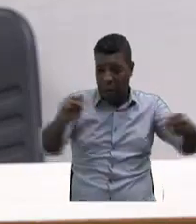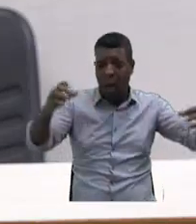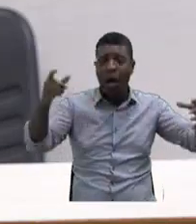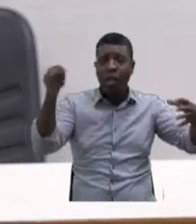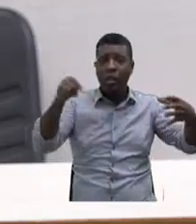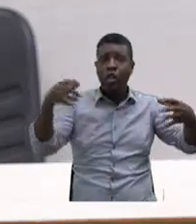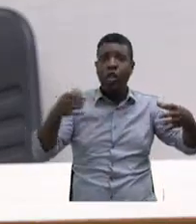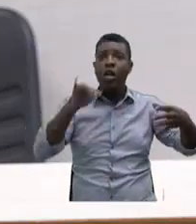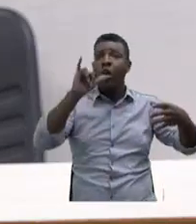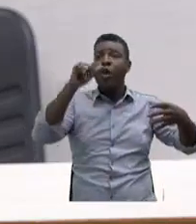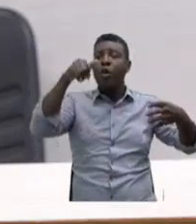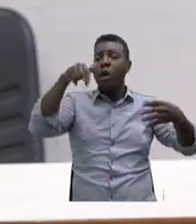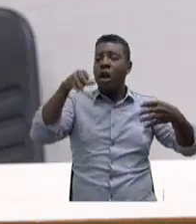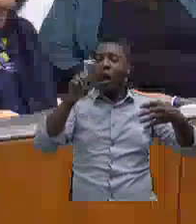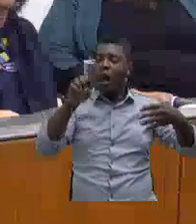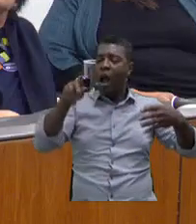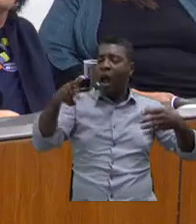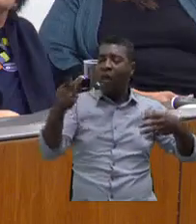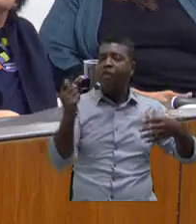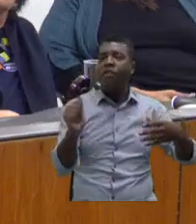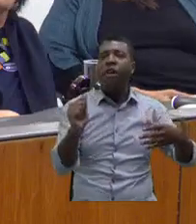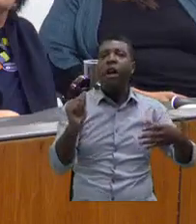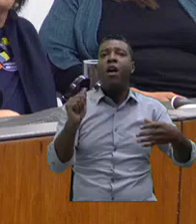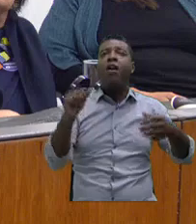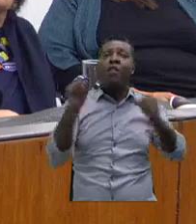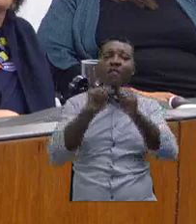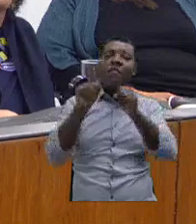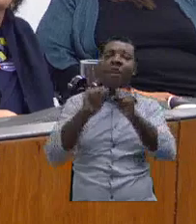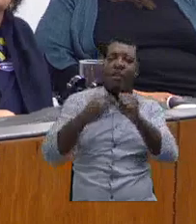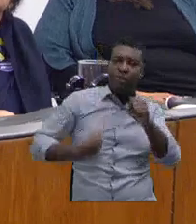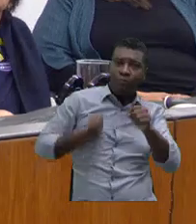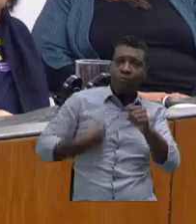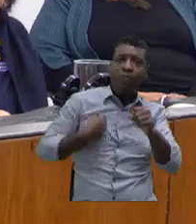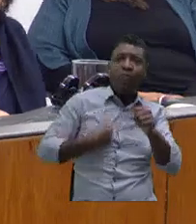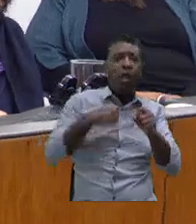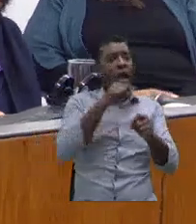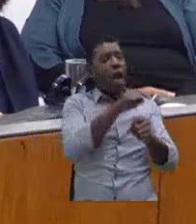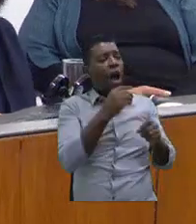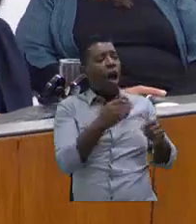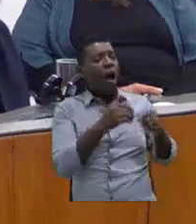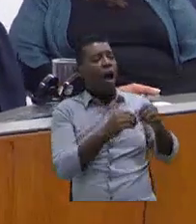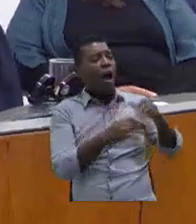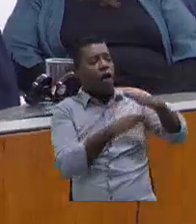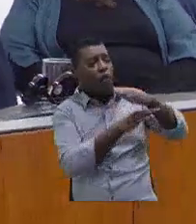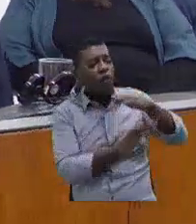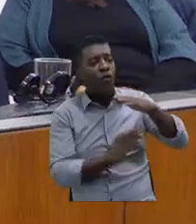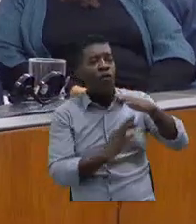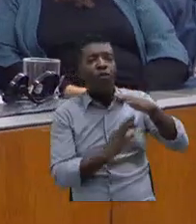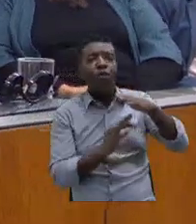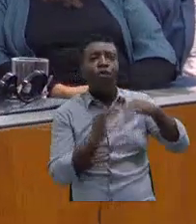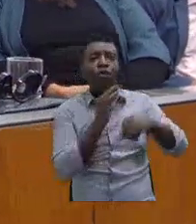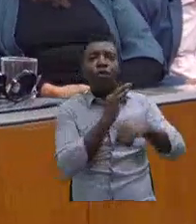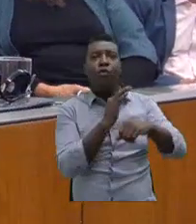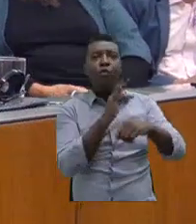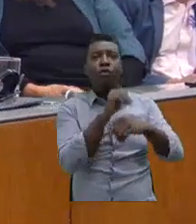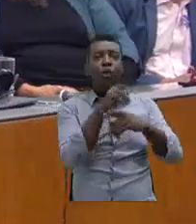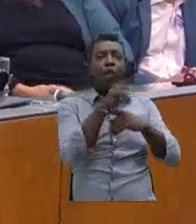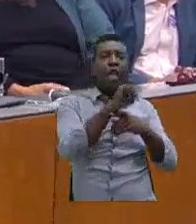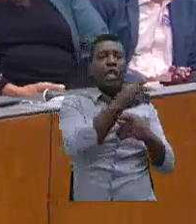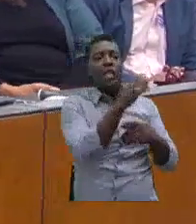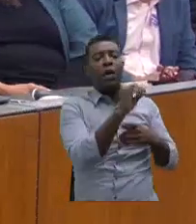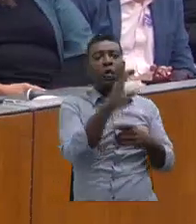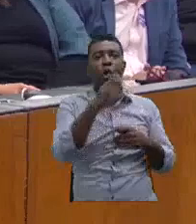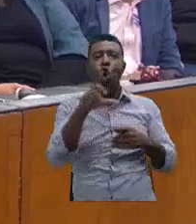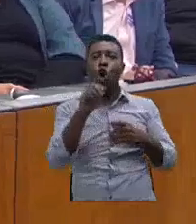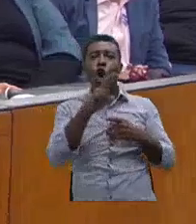IEFA faça parte, que a Fundação Clóvis Salgado cuide das artes, e que a gente tenha uma extensão de apoio